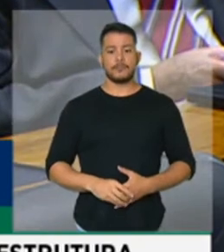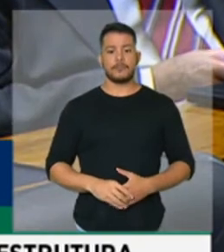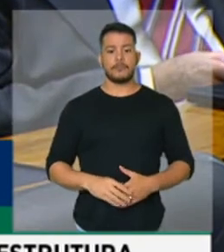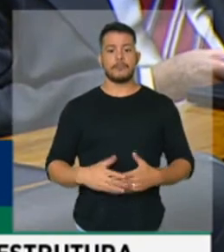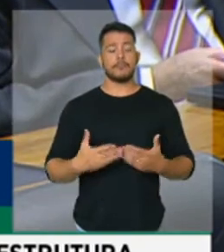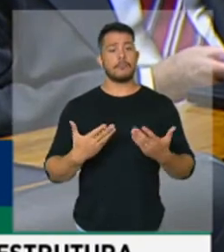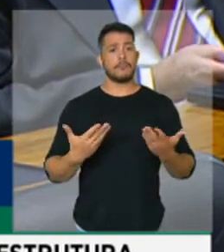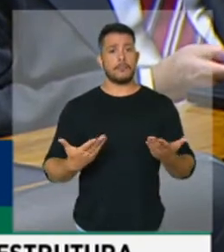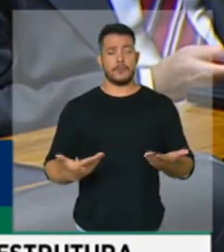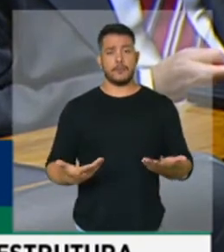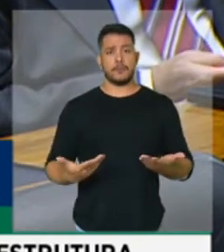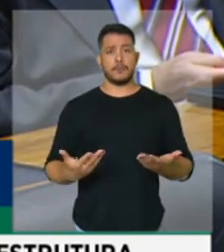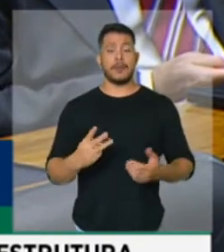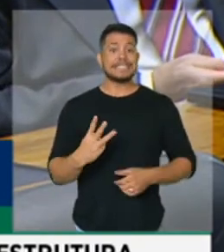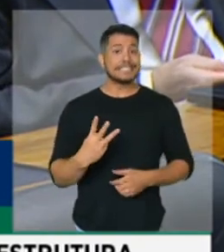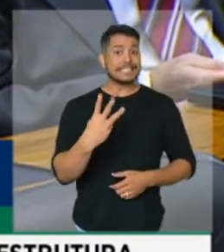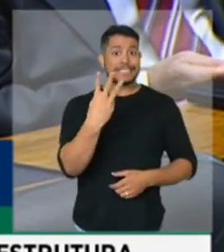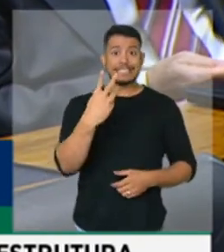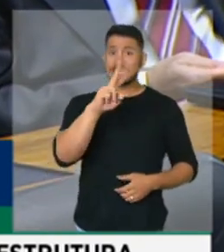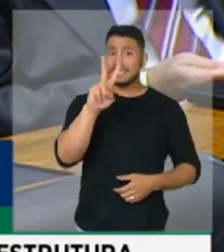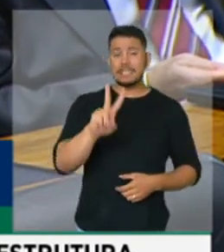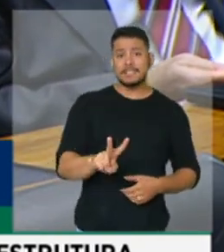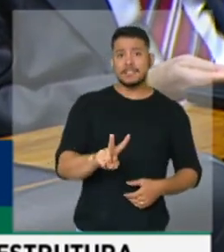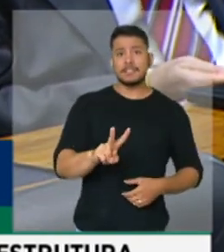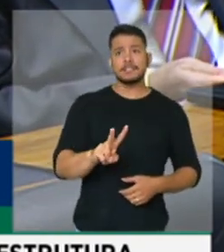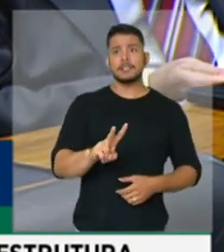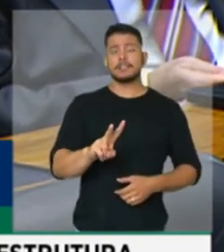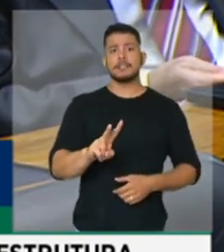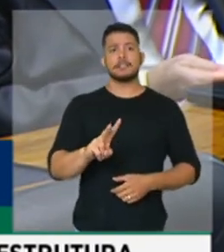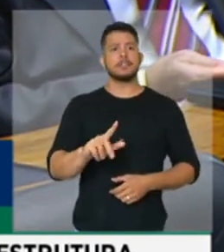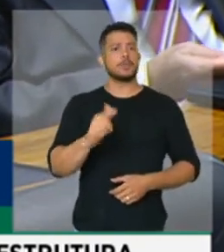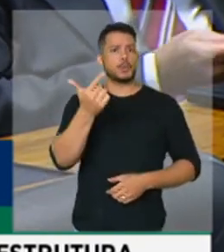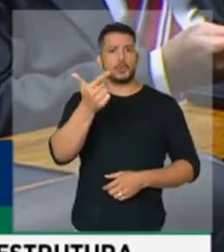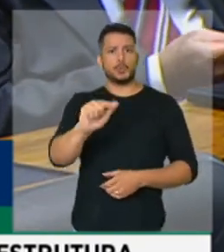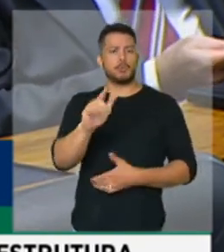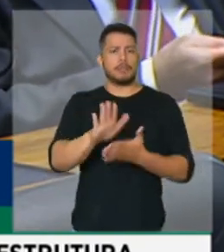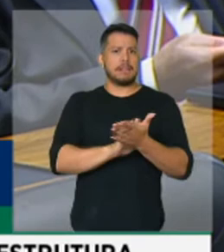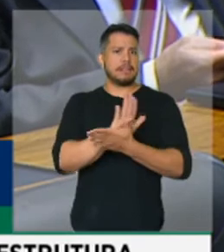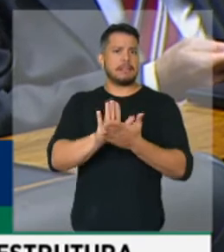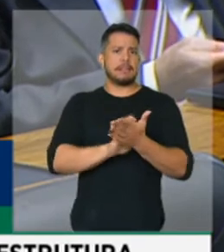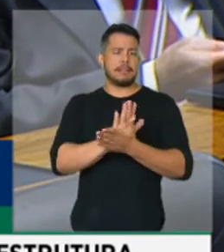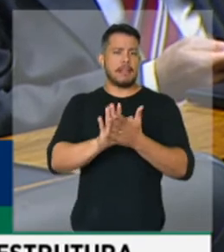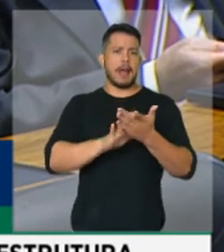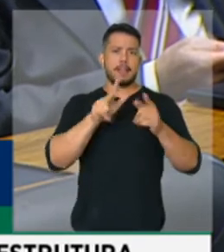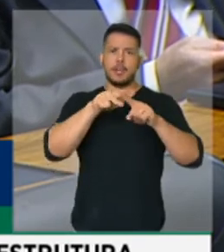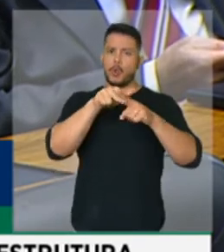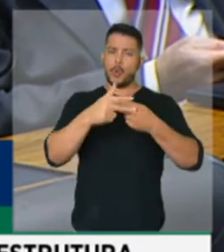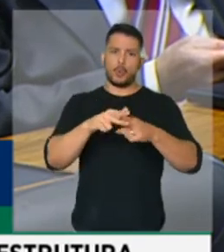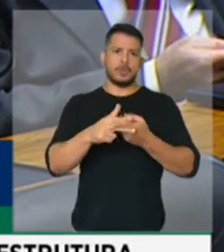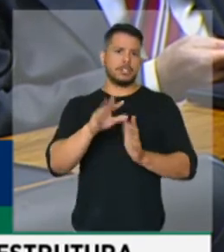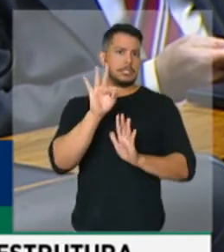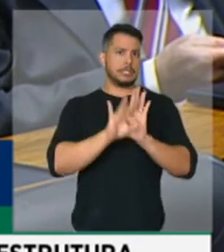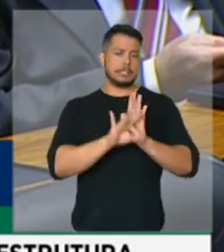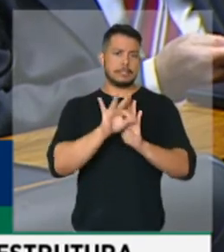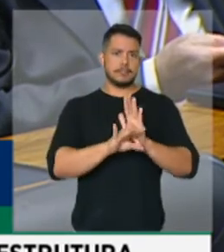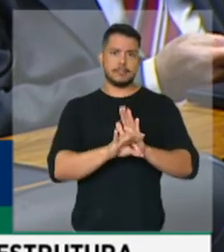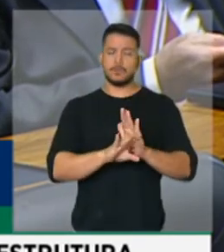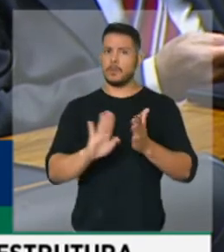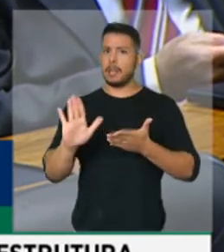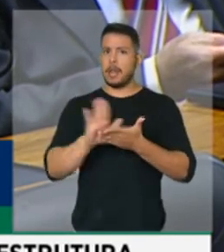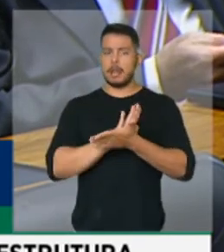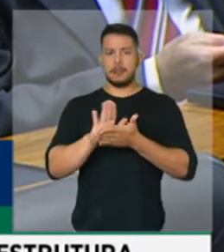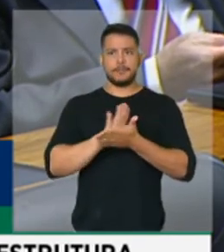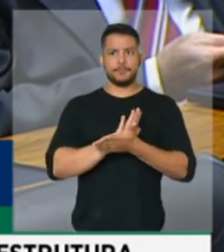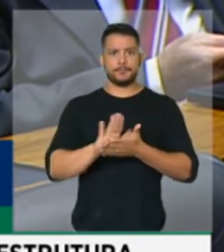dessas oportunidades, qualquer inexatidão foi apontada, ou pelos relatores da matéria, nas duas casas,